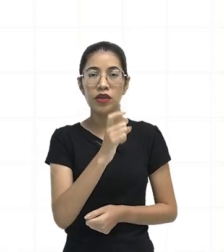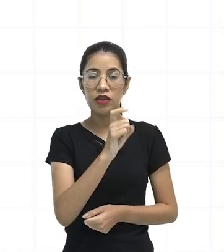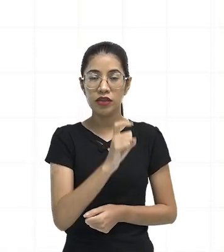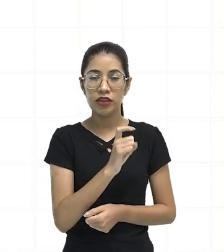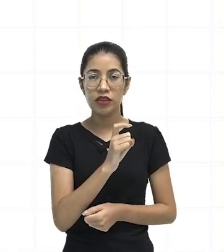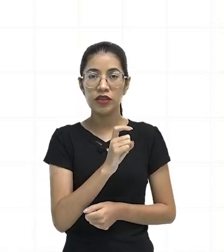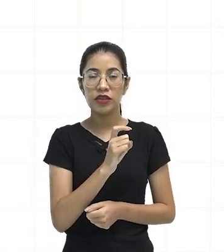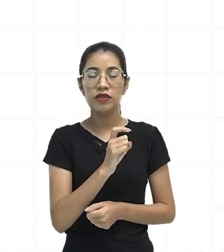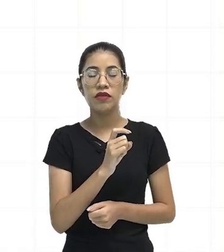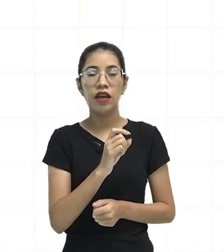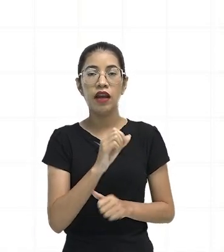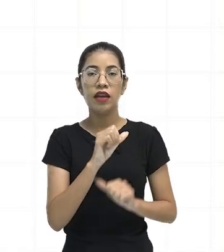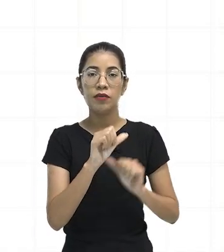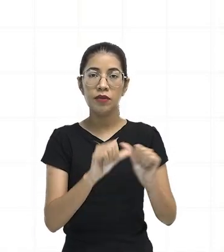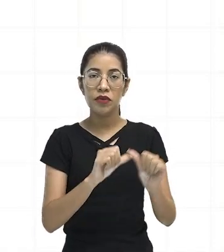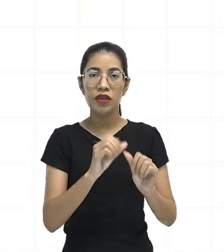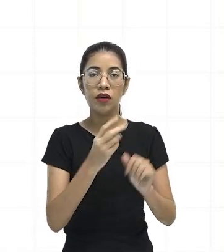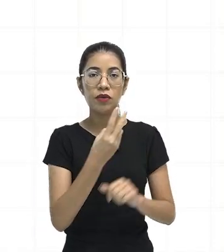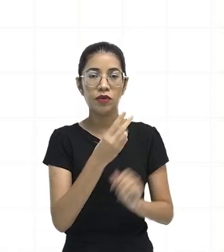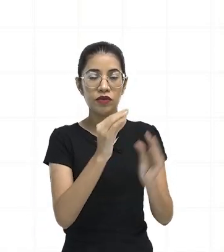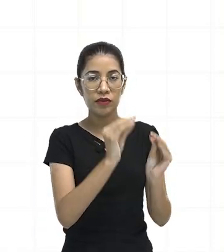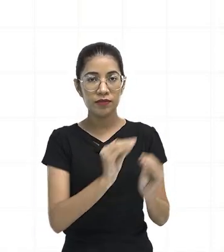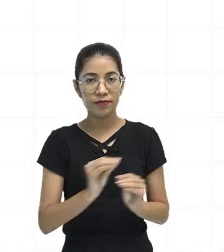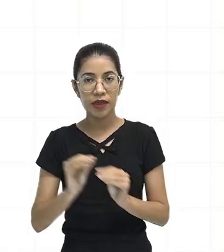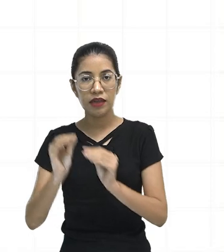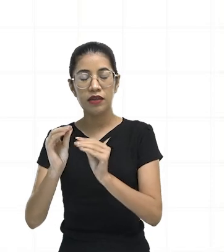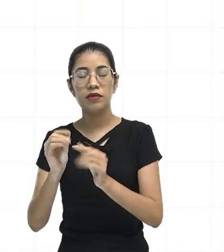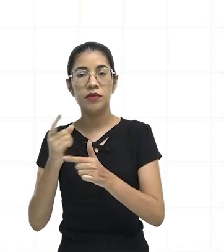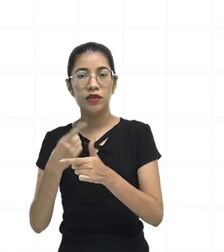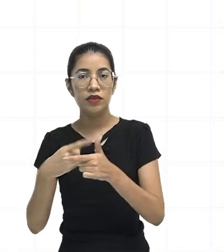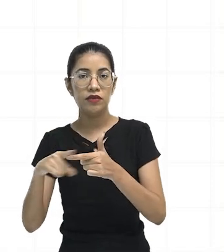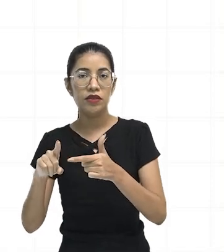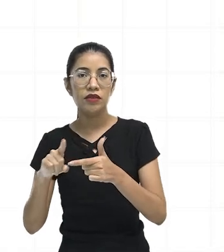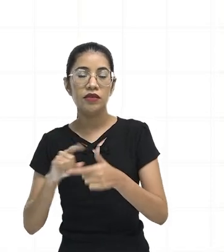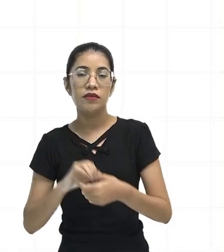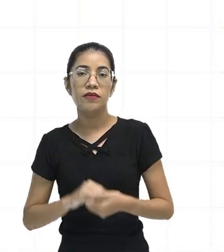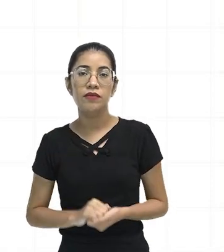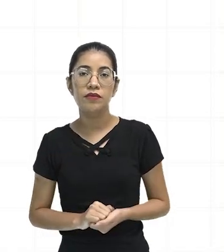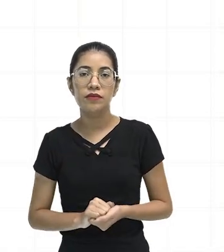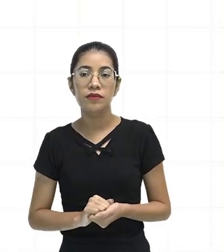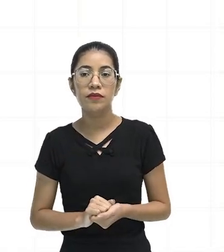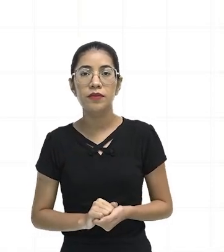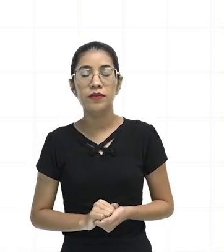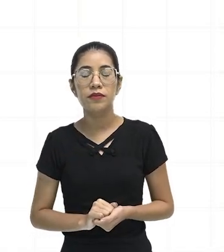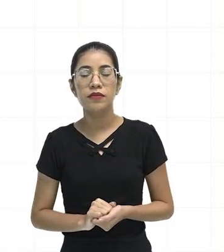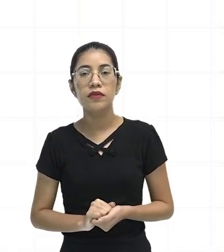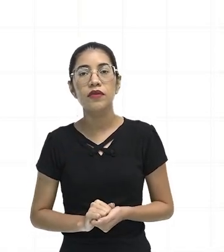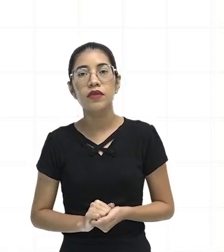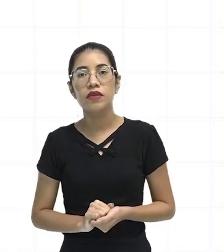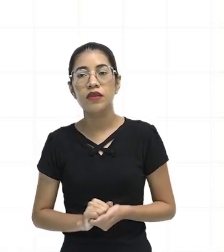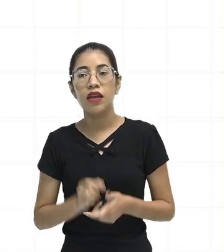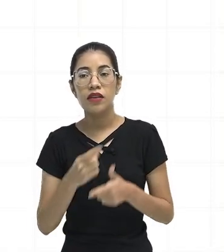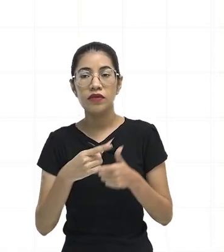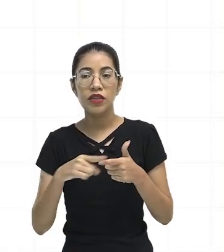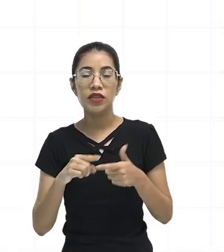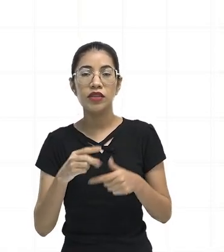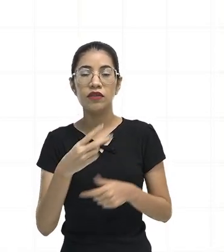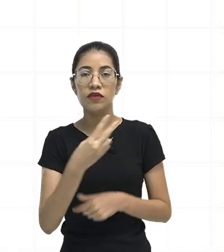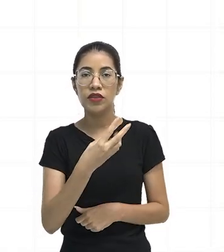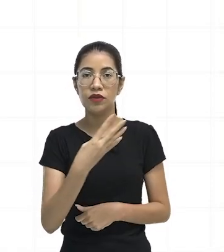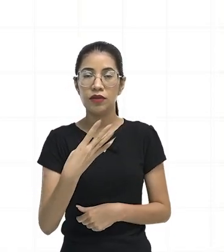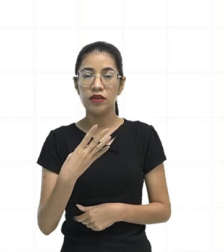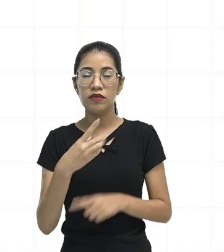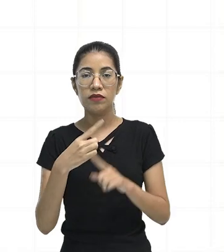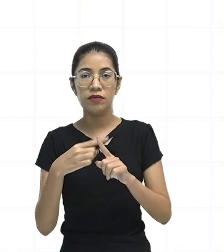x passará dividindo. Vai passar dividindo quem, professor? O resultado desse produto